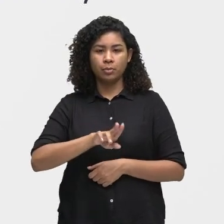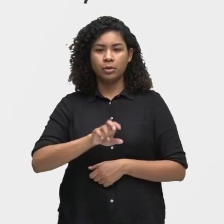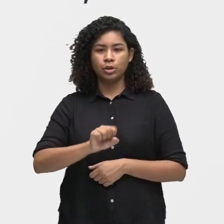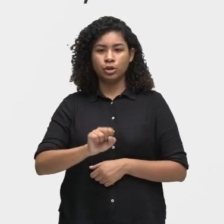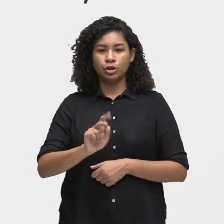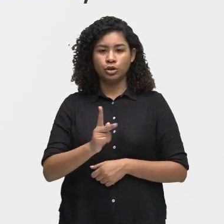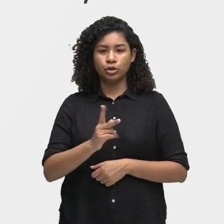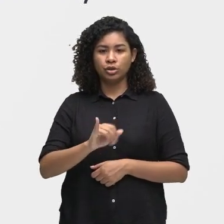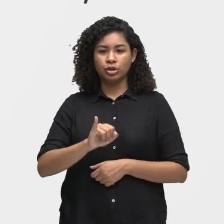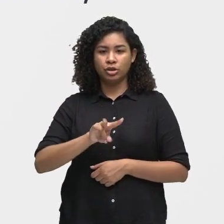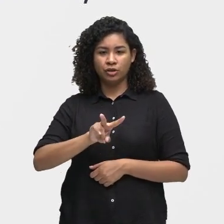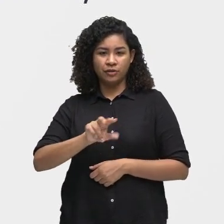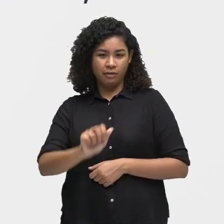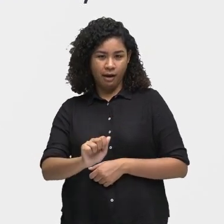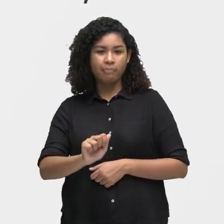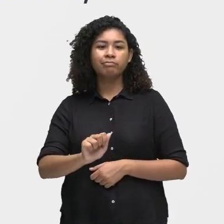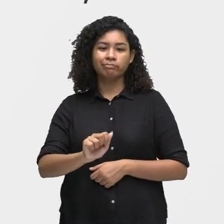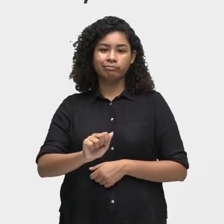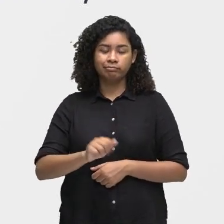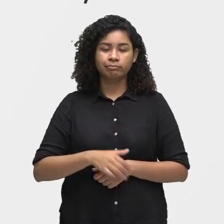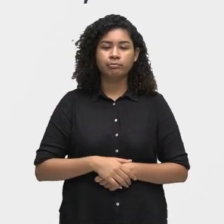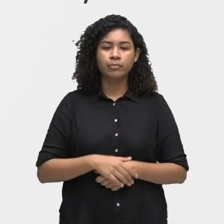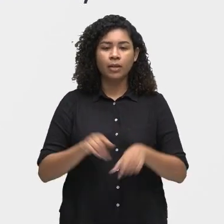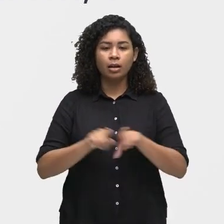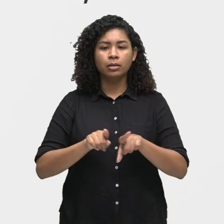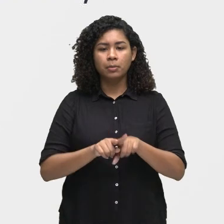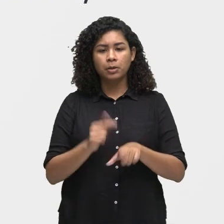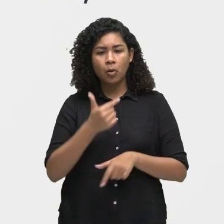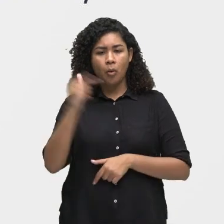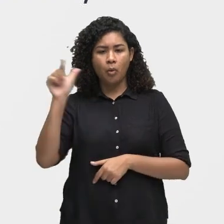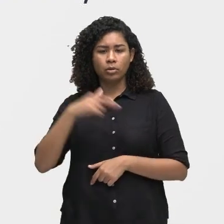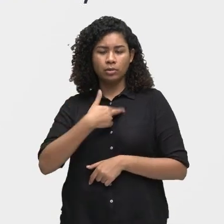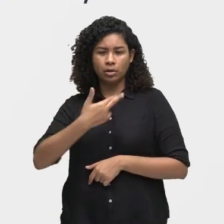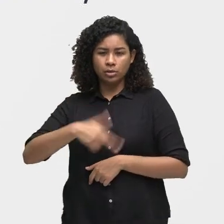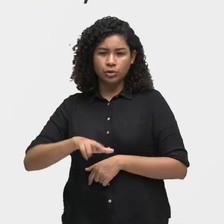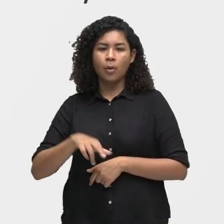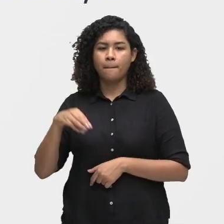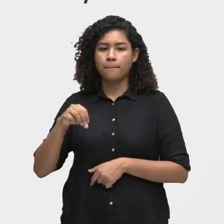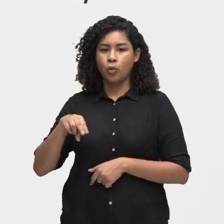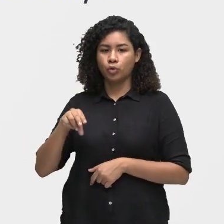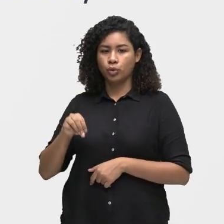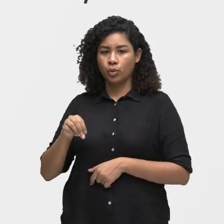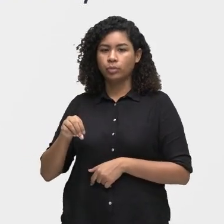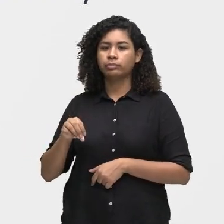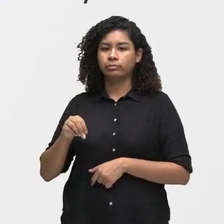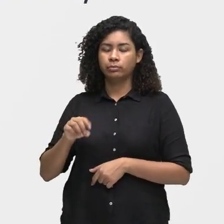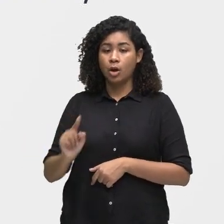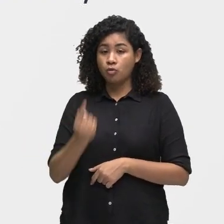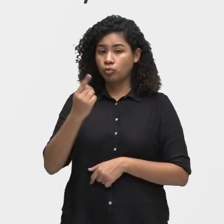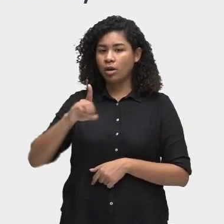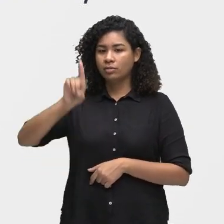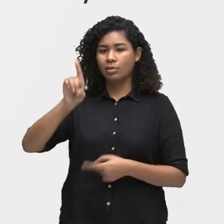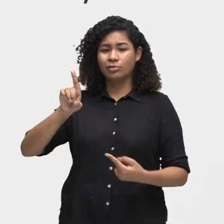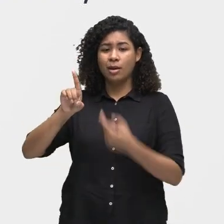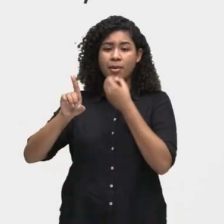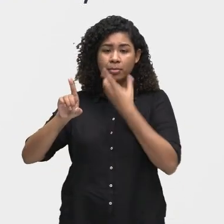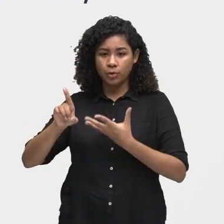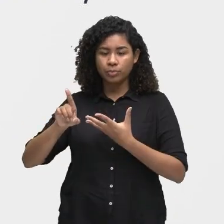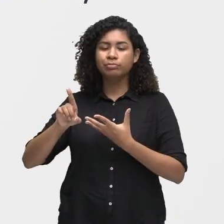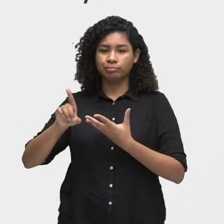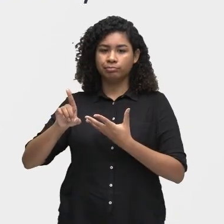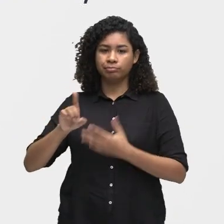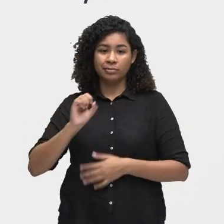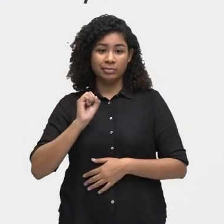destruidor, enquanto nas religiões monoteístas há somente um Deus que é bom, e o mal é representado por